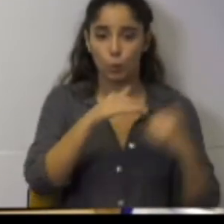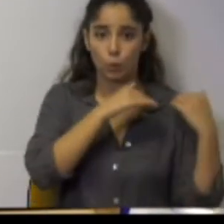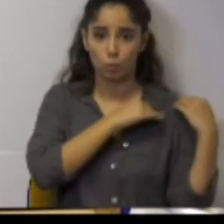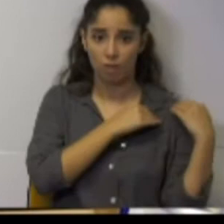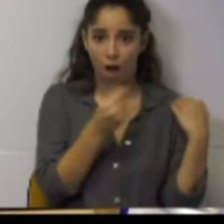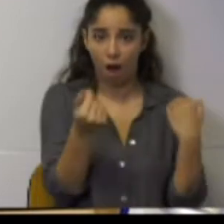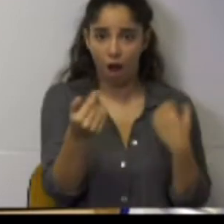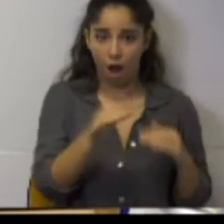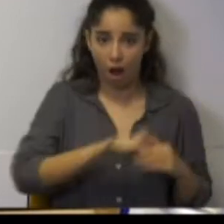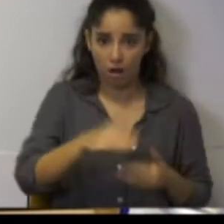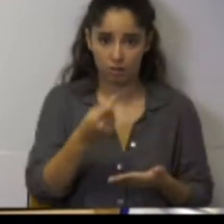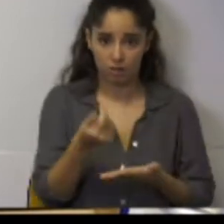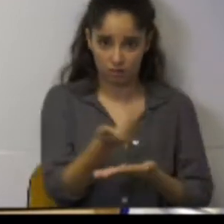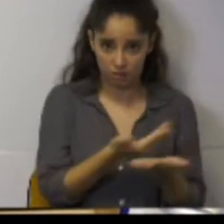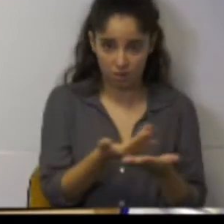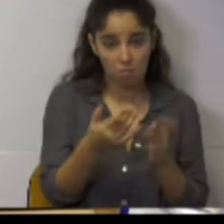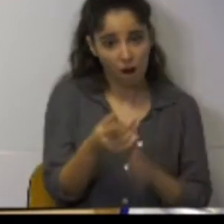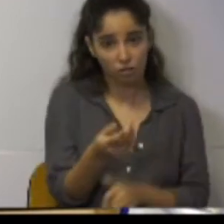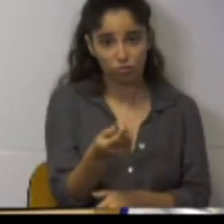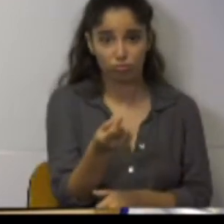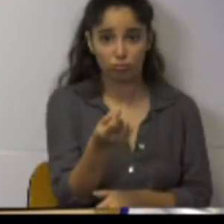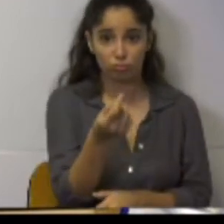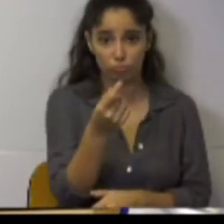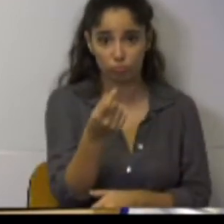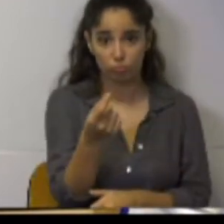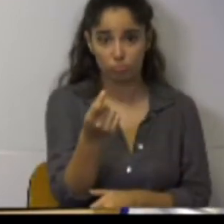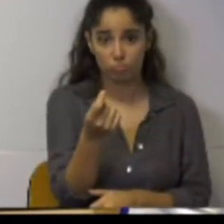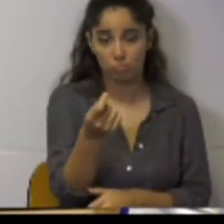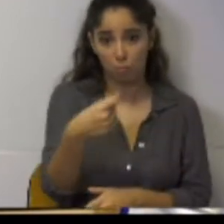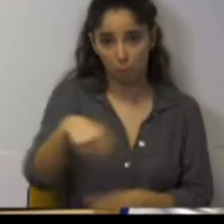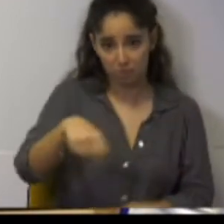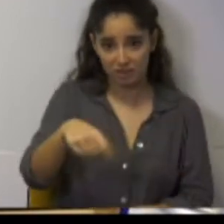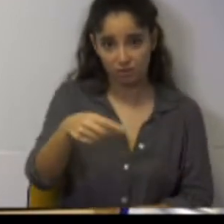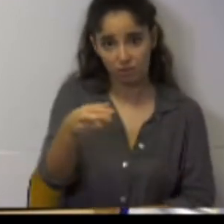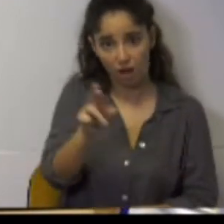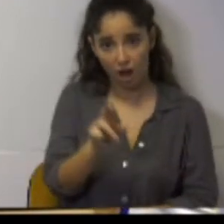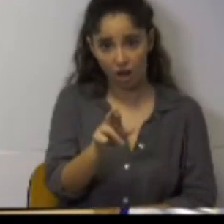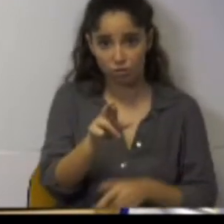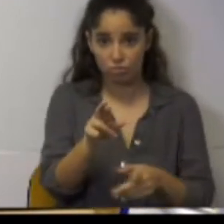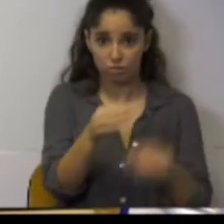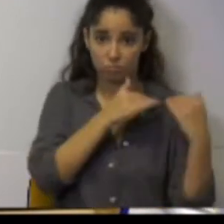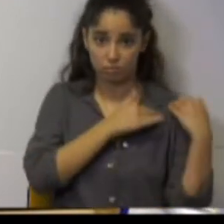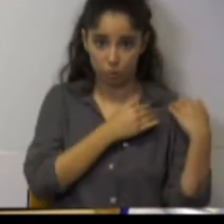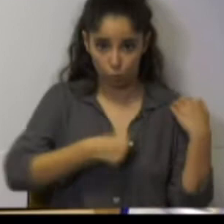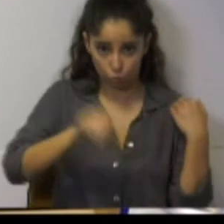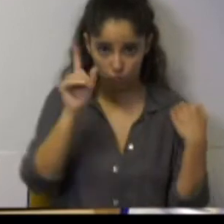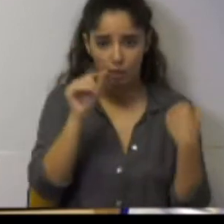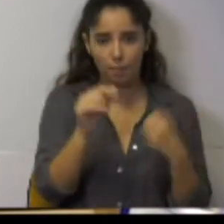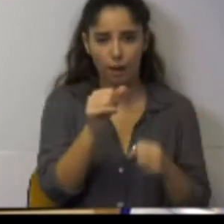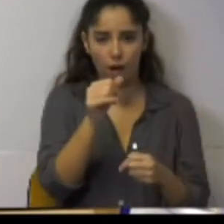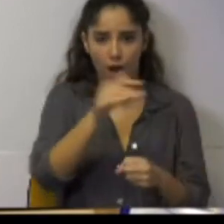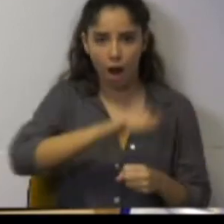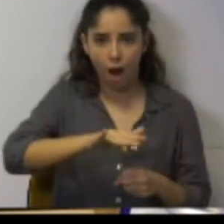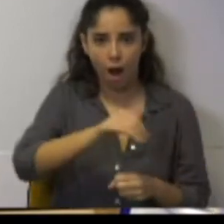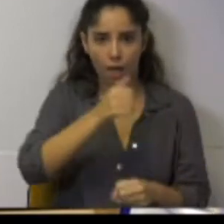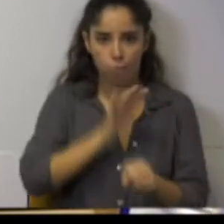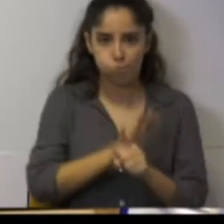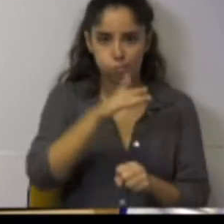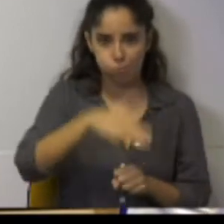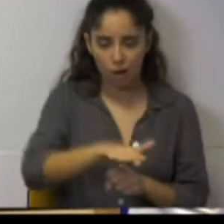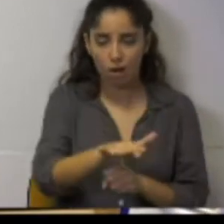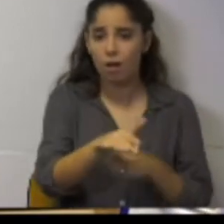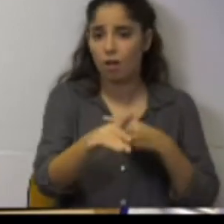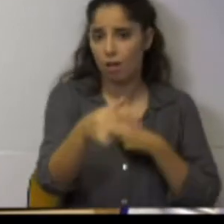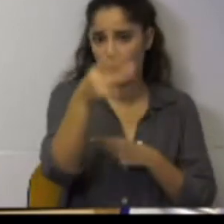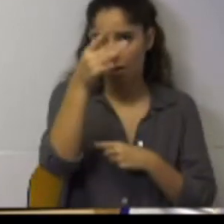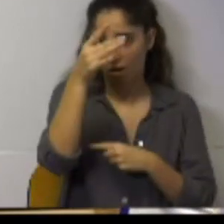apesar do Sr. Vice-Presidente já não ter essa tutela. Também temos uma Secretaria Regional do Mar, que, a meu ver, é e